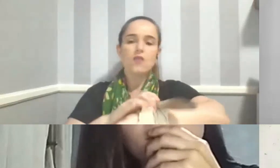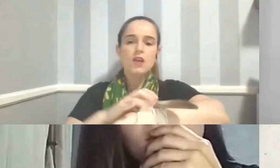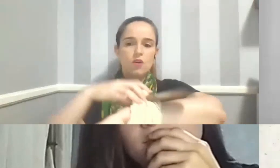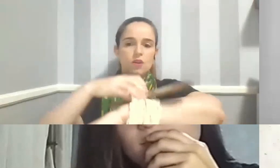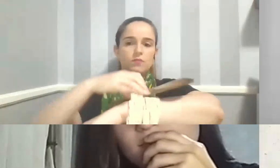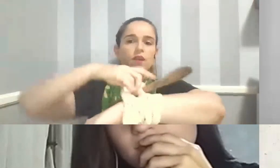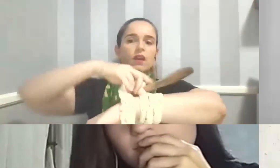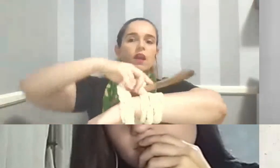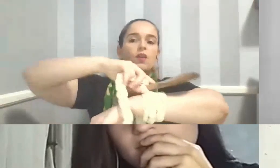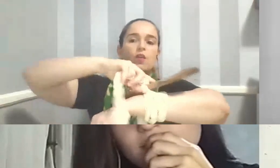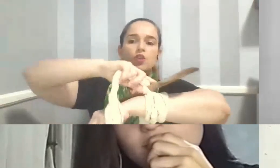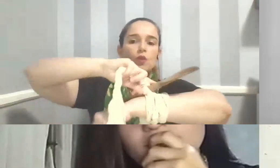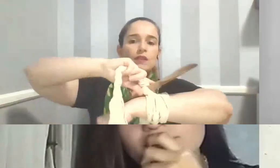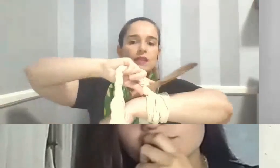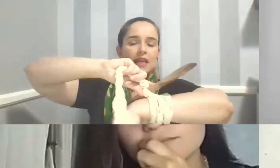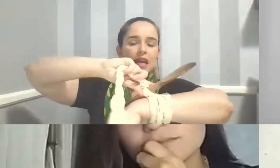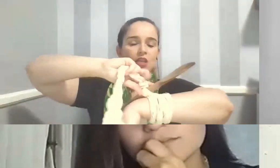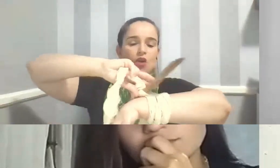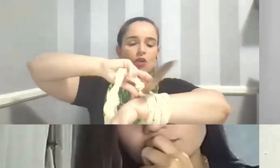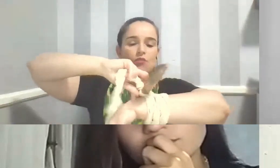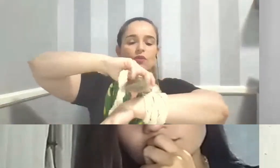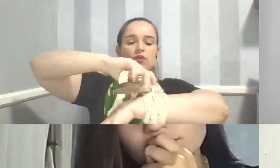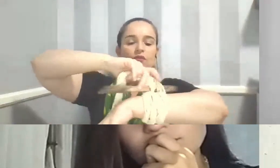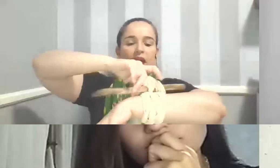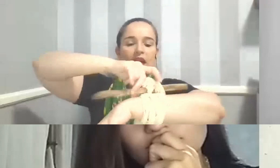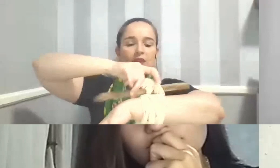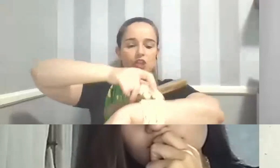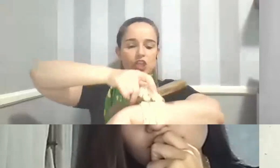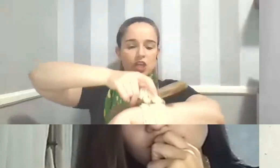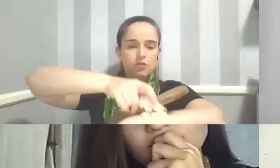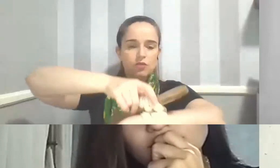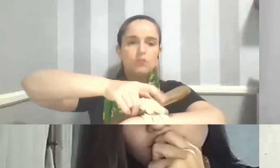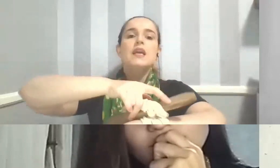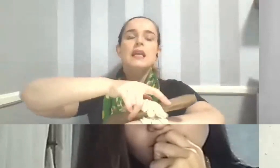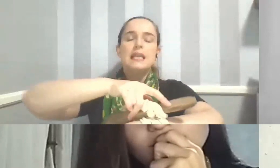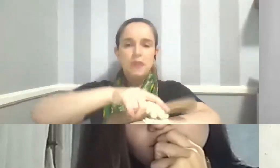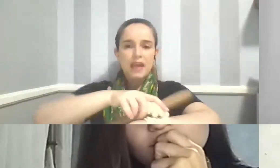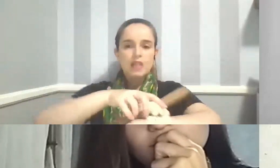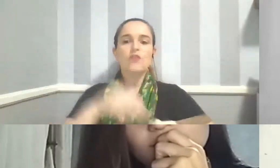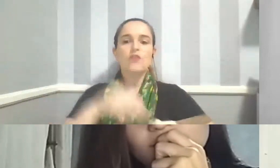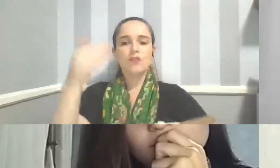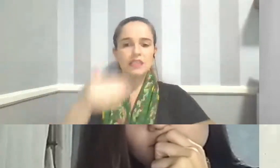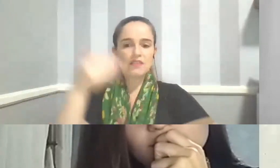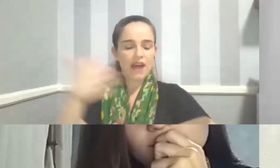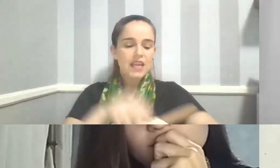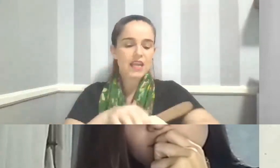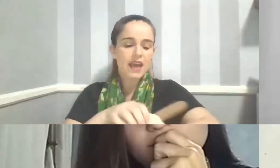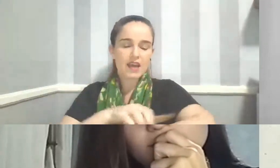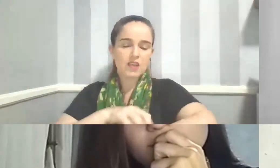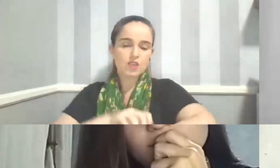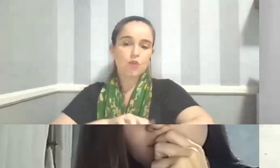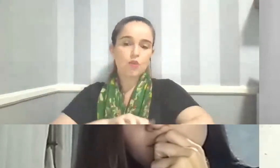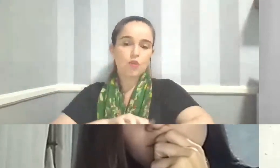Foi lá, olhou. Continua sem sangrar de novo? Vai afrouxando. E espera de novo. Você